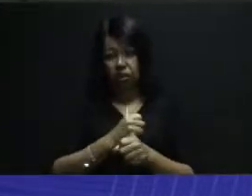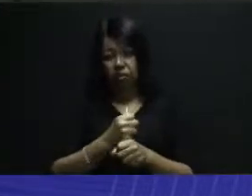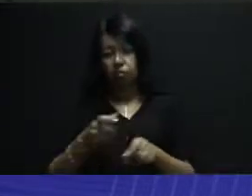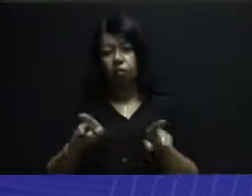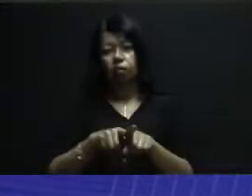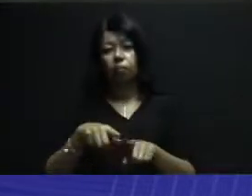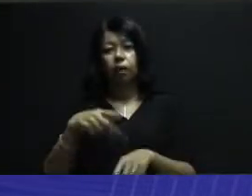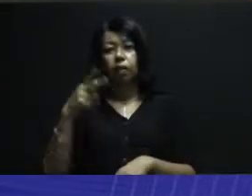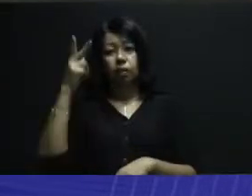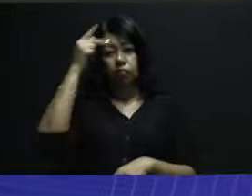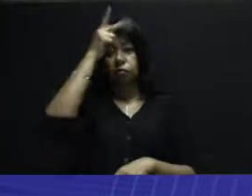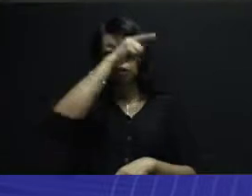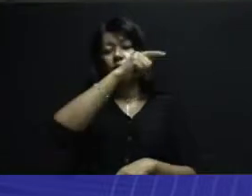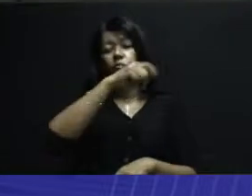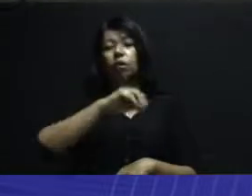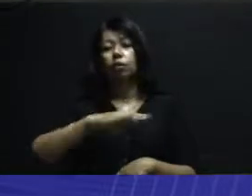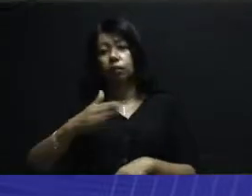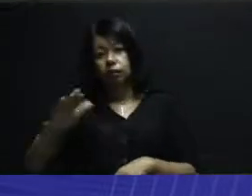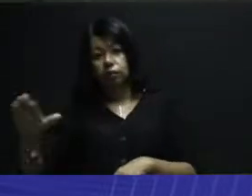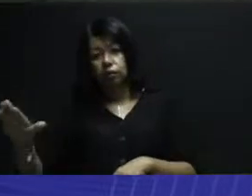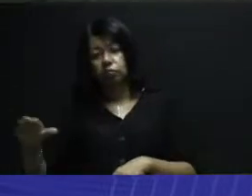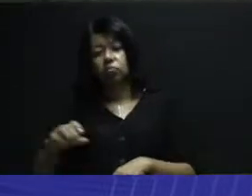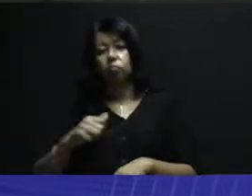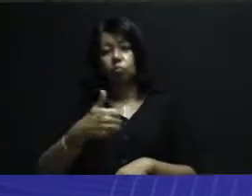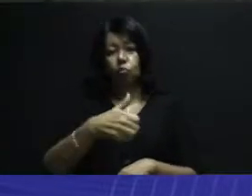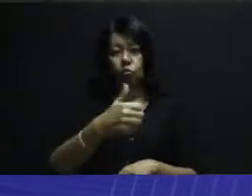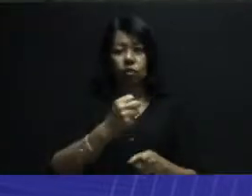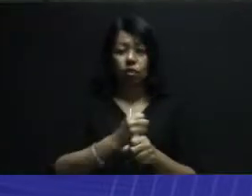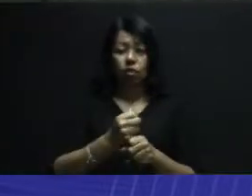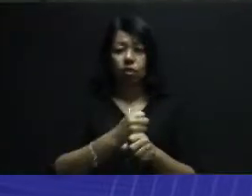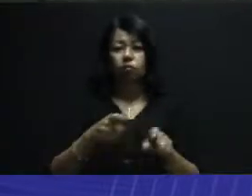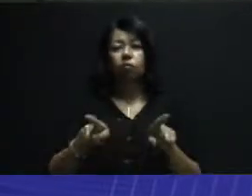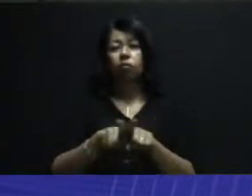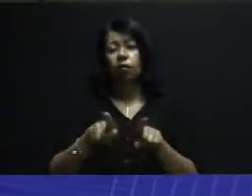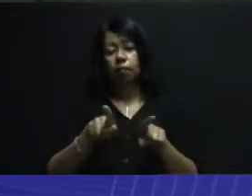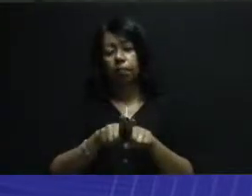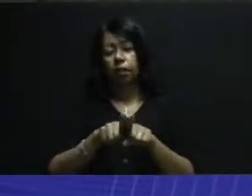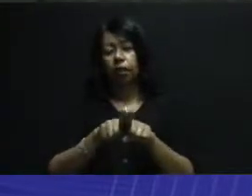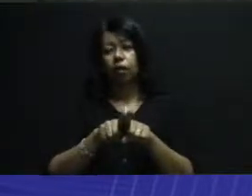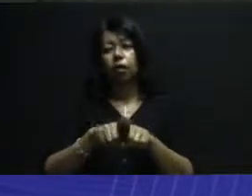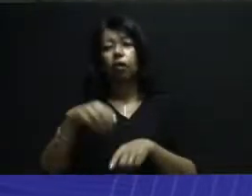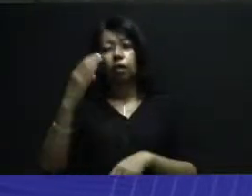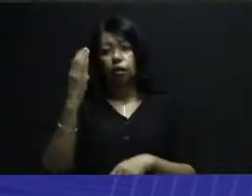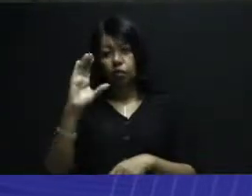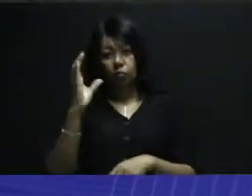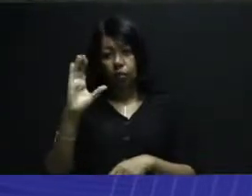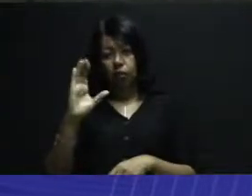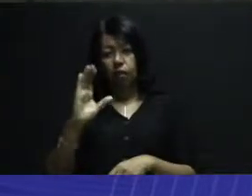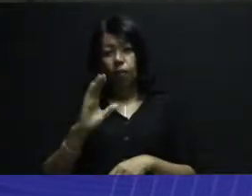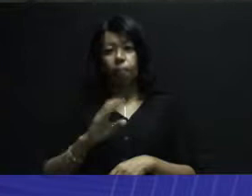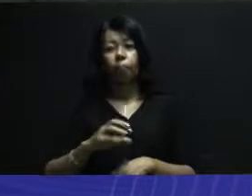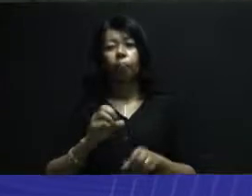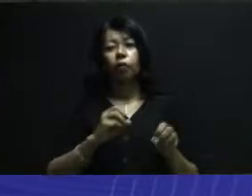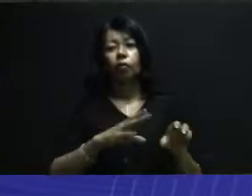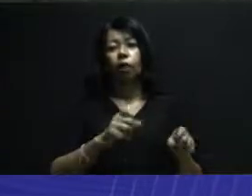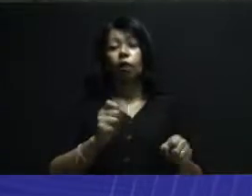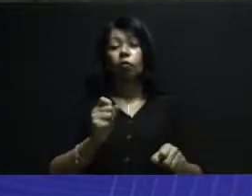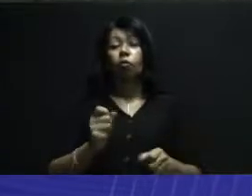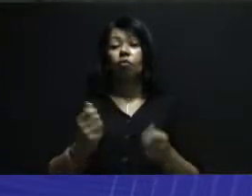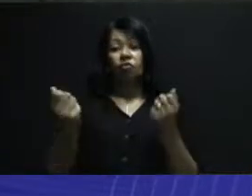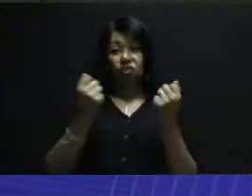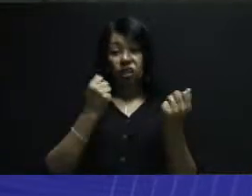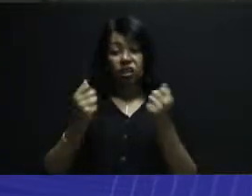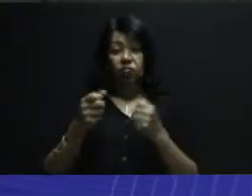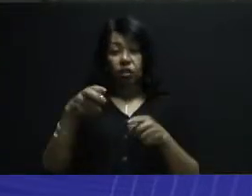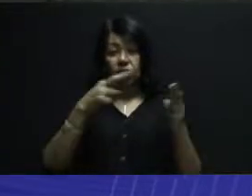12 anos e Cubatão por 16 anos. Em Cubatão, o educador físico foi responsável pela formação